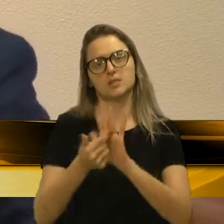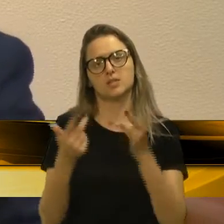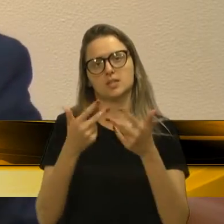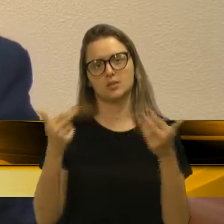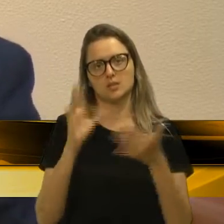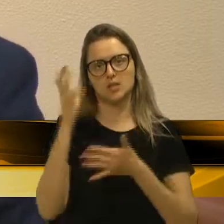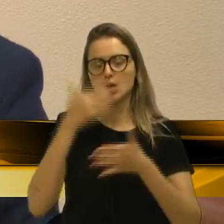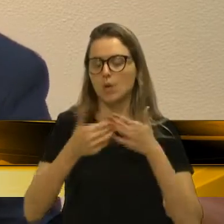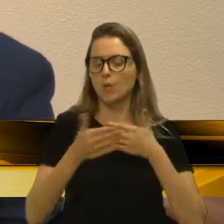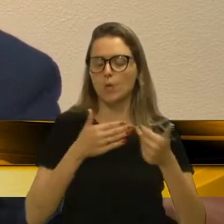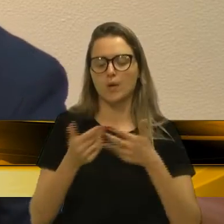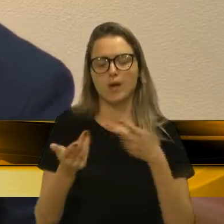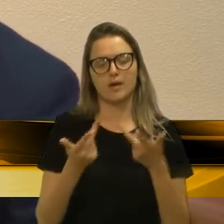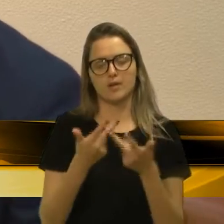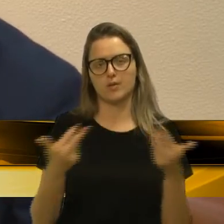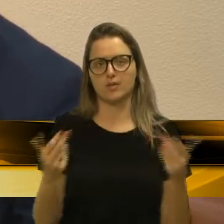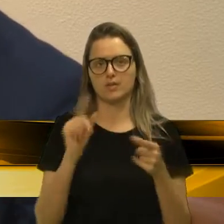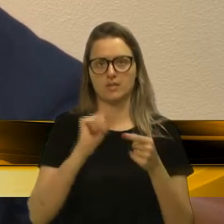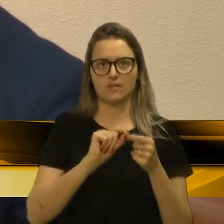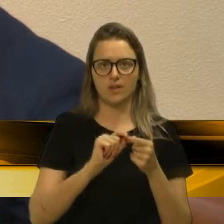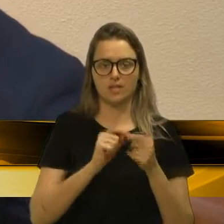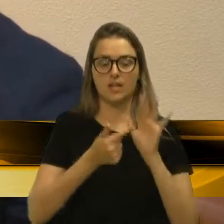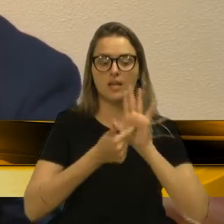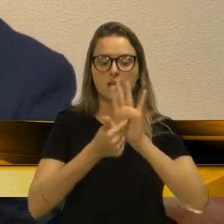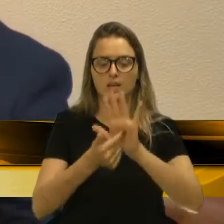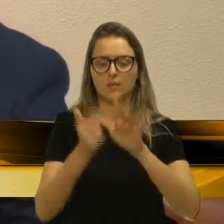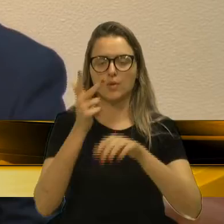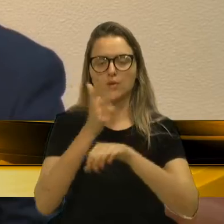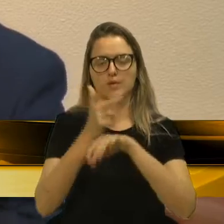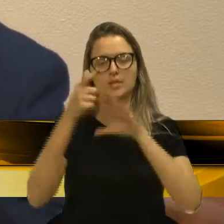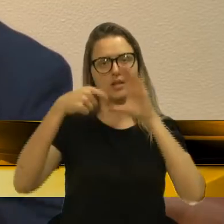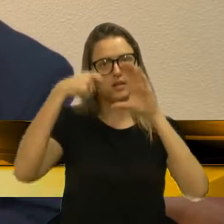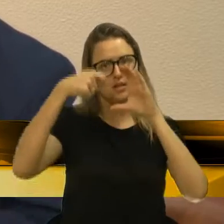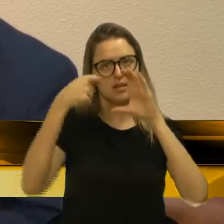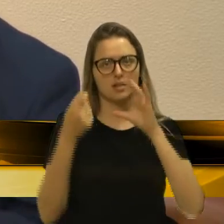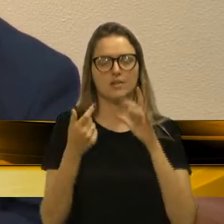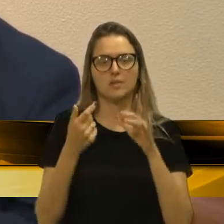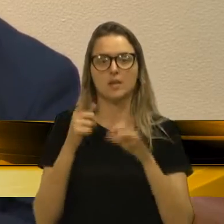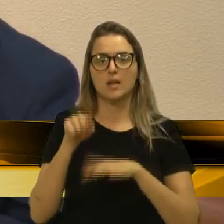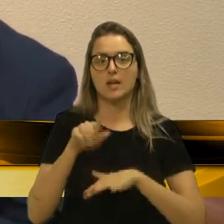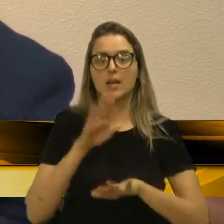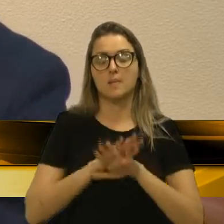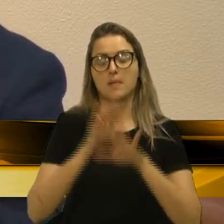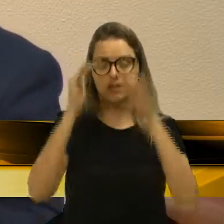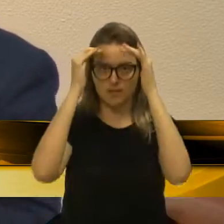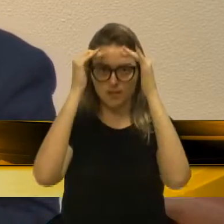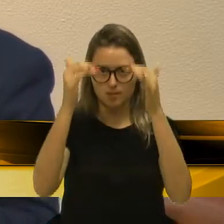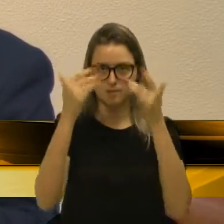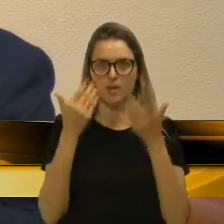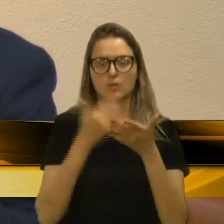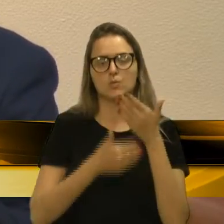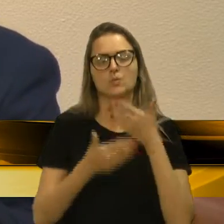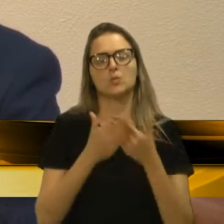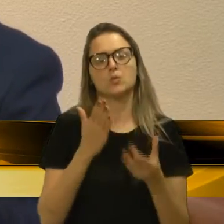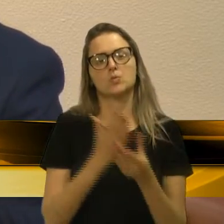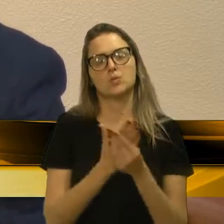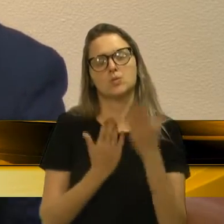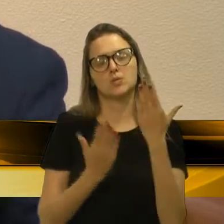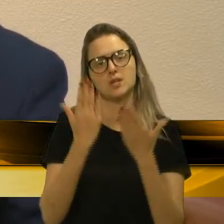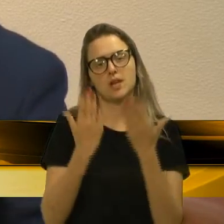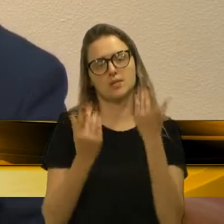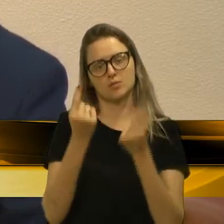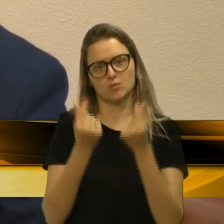Qualquer ação. E as transmissões de licitações, ela aumenta o clima de respeito pelos processos licitatórios,